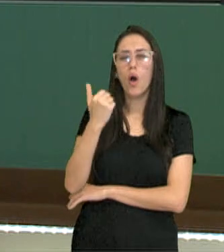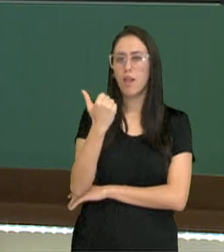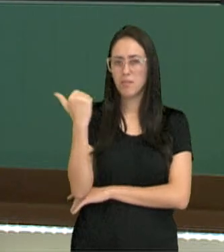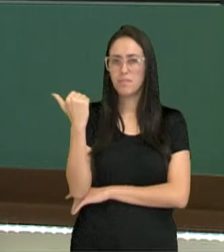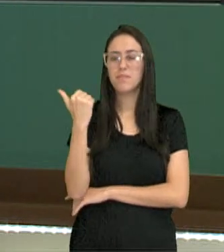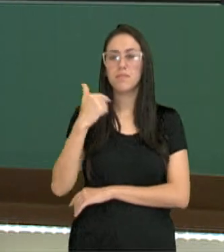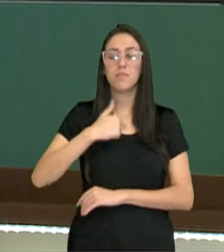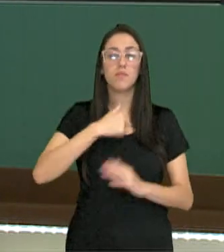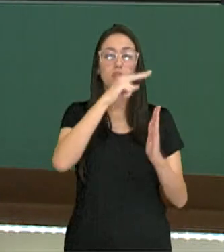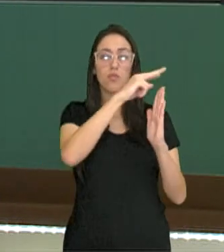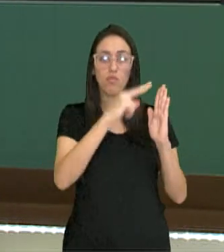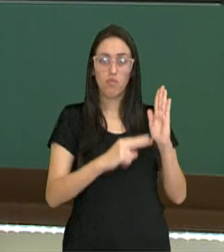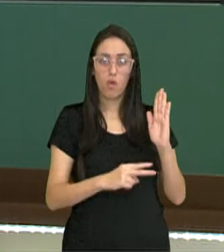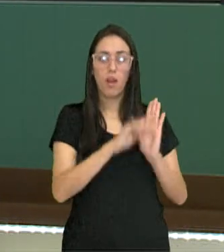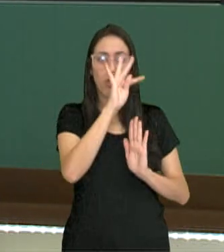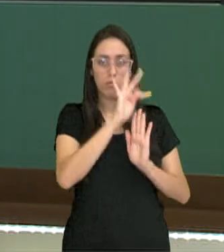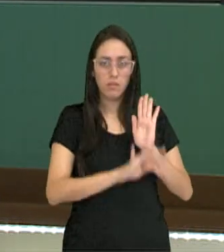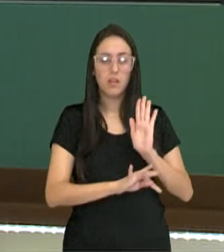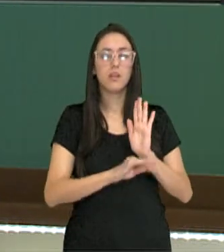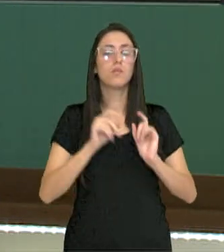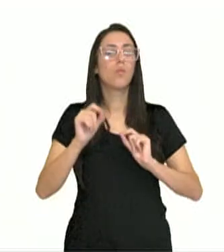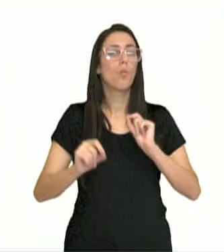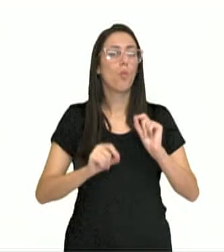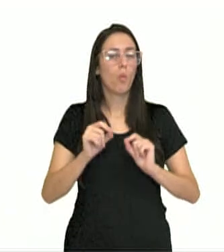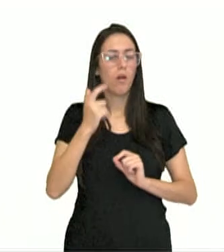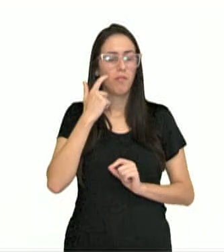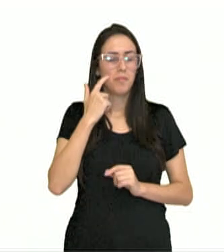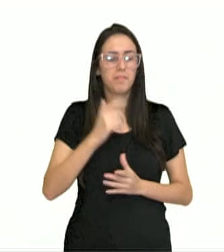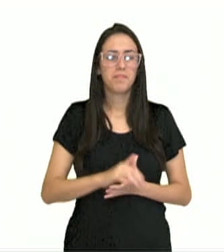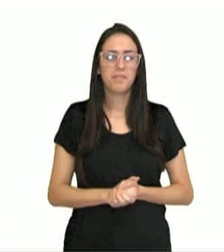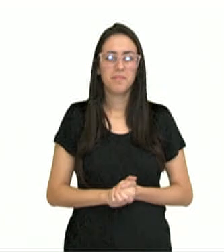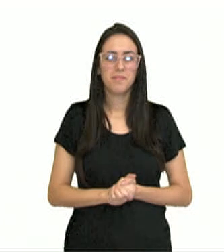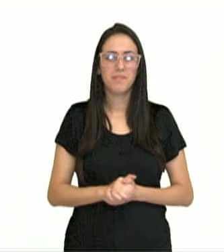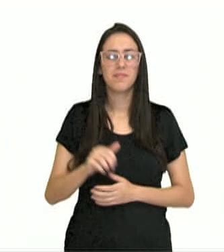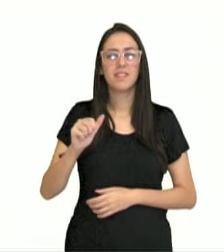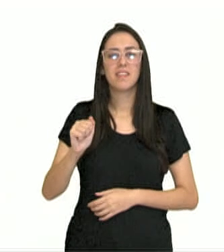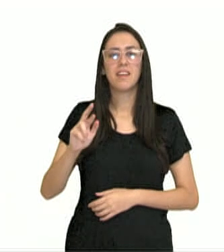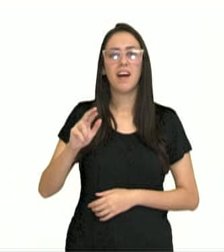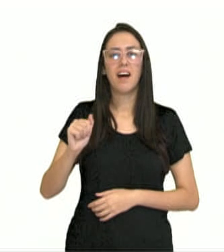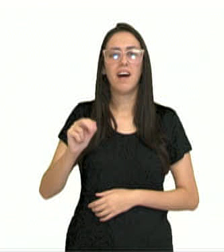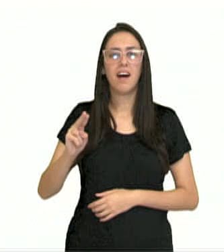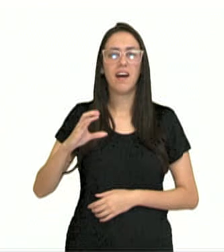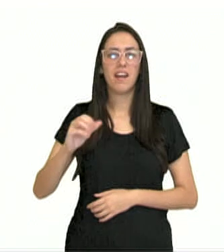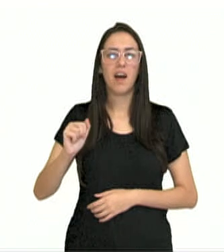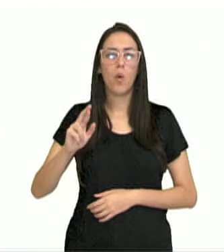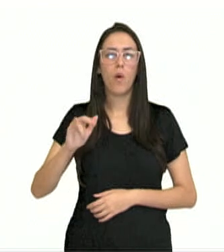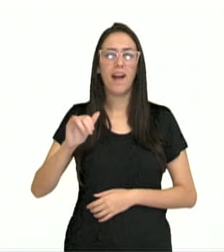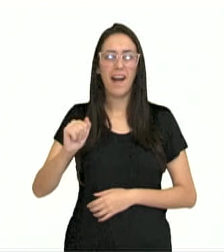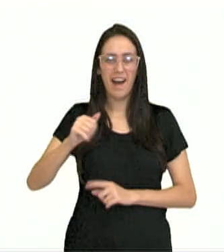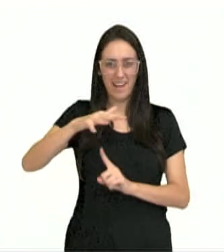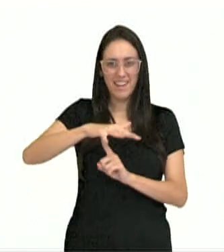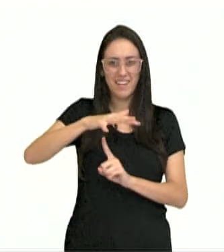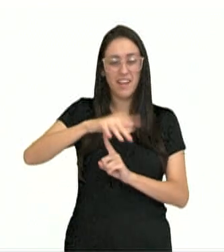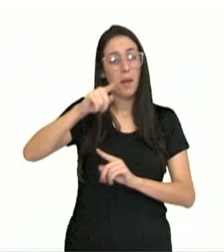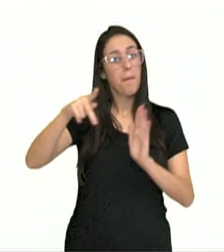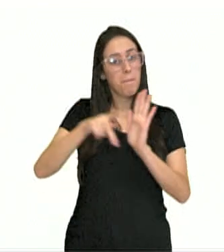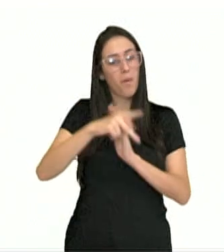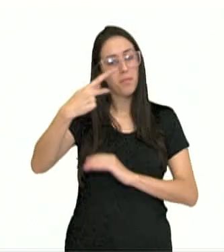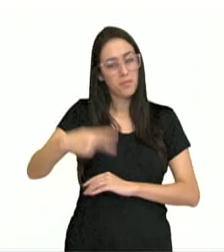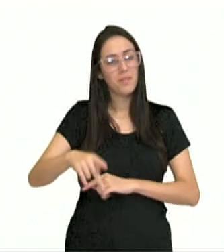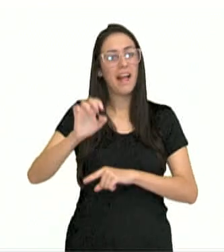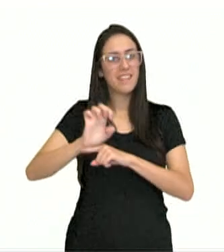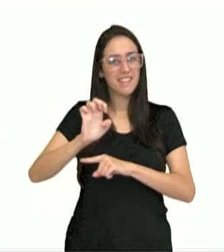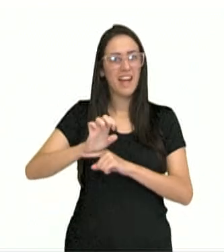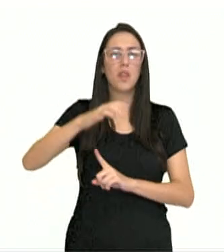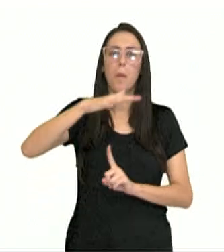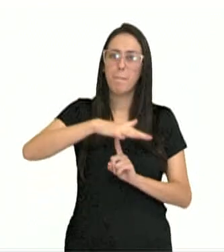o texto e a pergunta para você. A araucária é a árvore símbolo do estado do Paraná. Você sabia